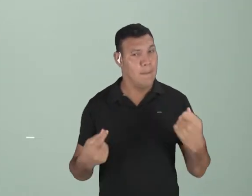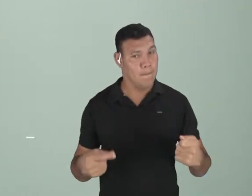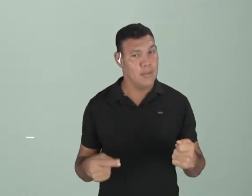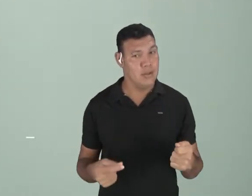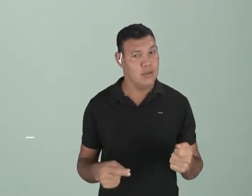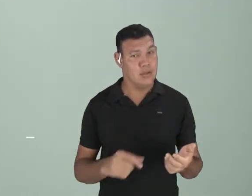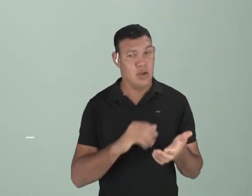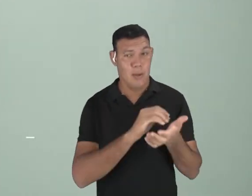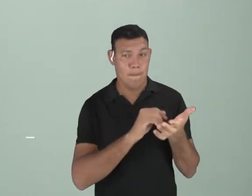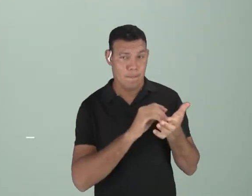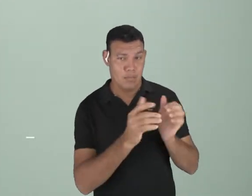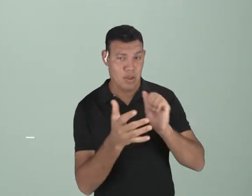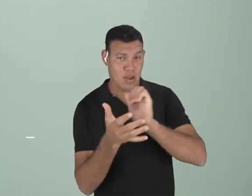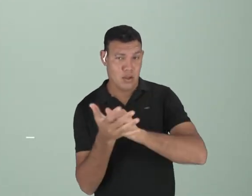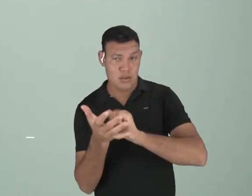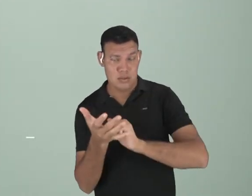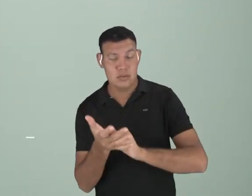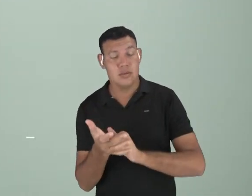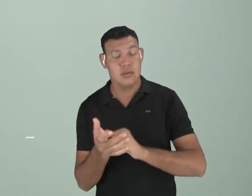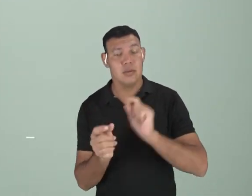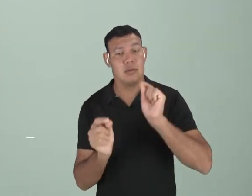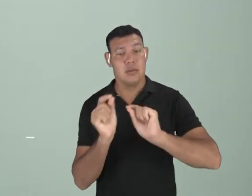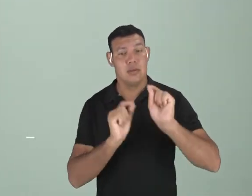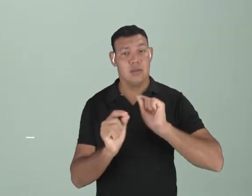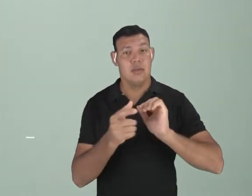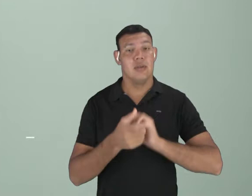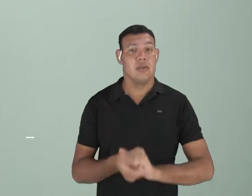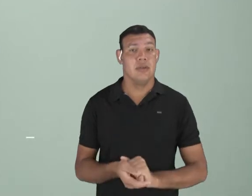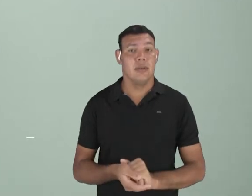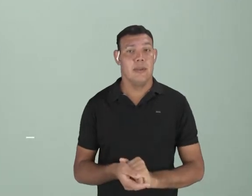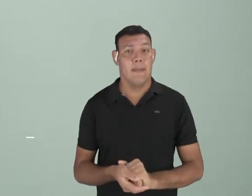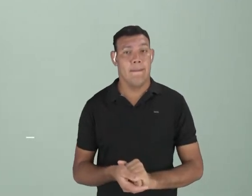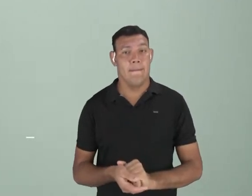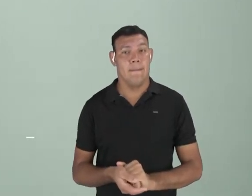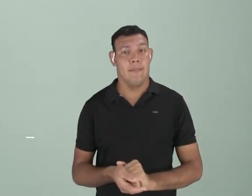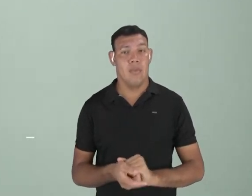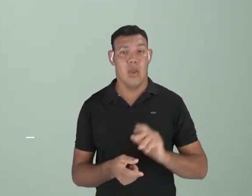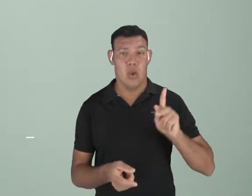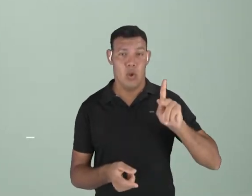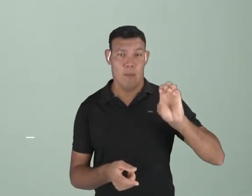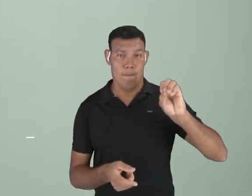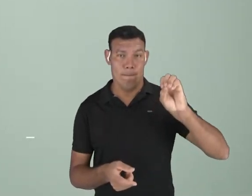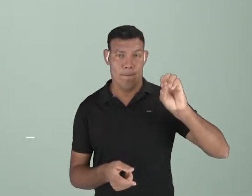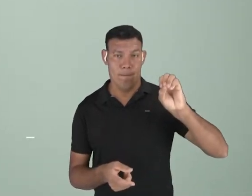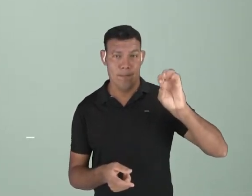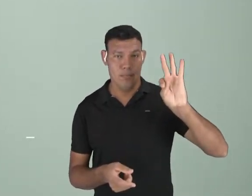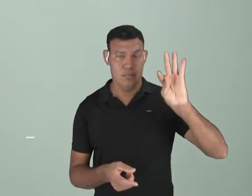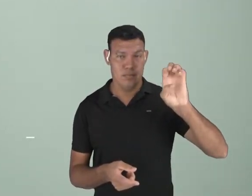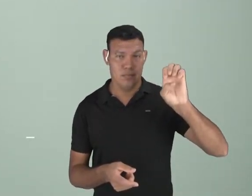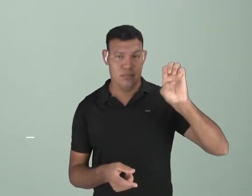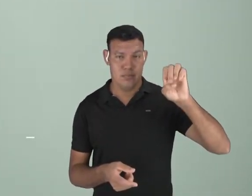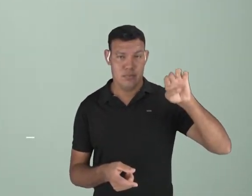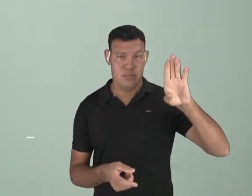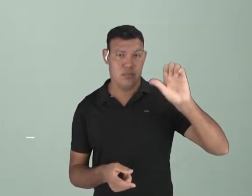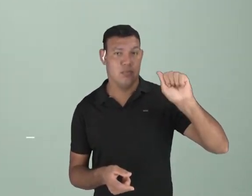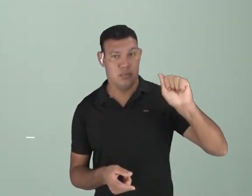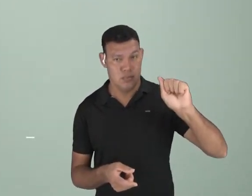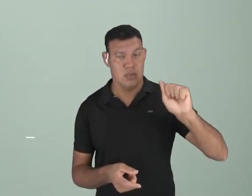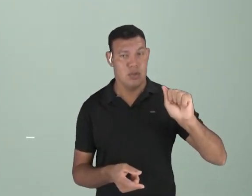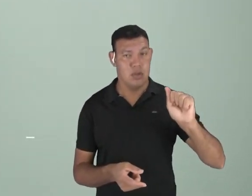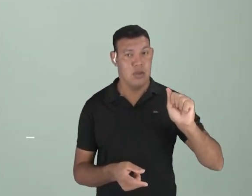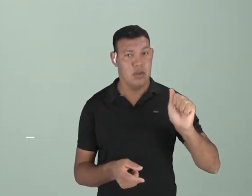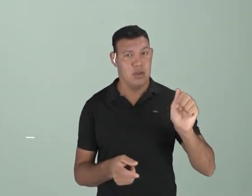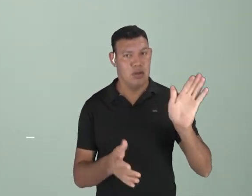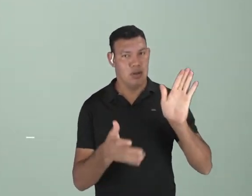dois dados, a potência do aparelho, né? Essa potência geralmente vem especificada na embalagem, na caixa